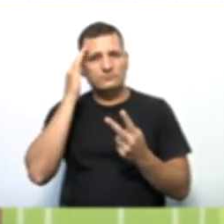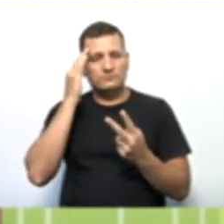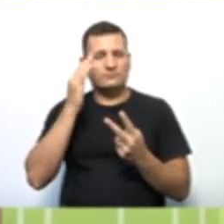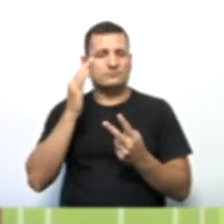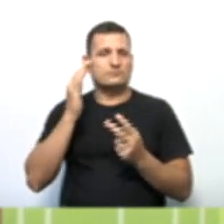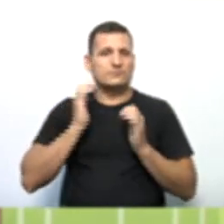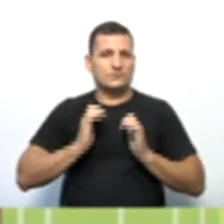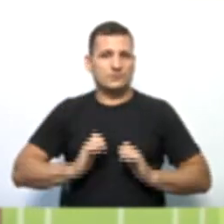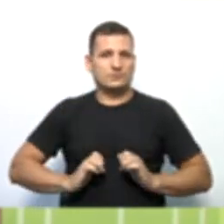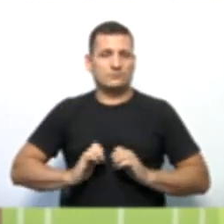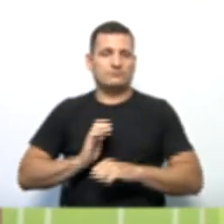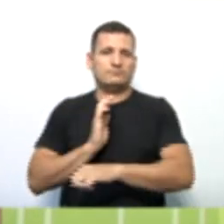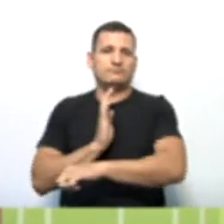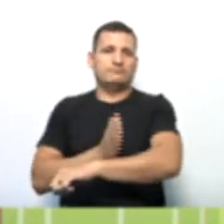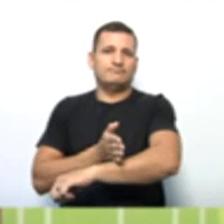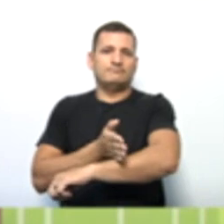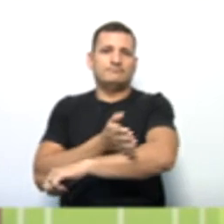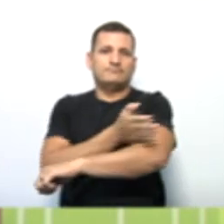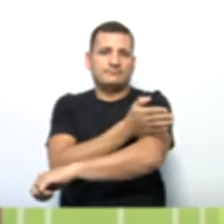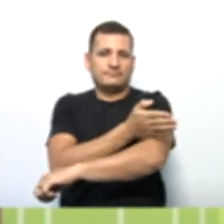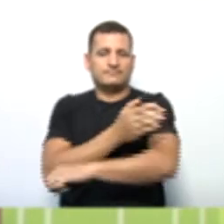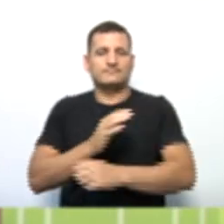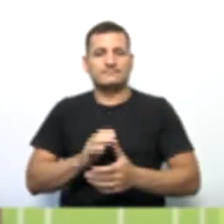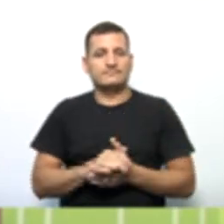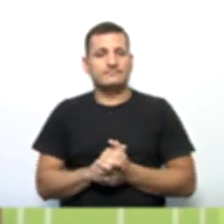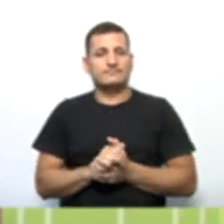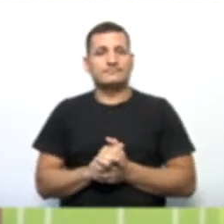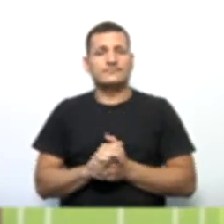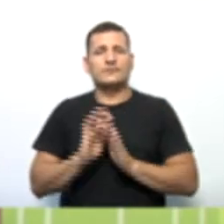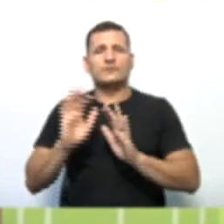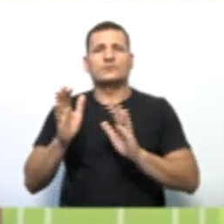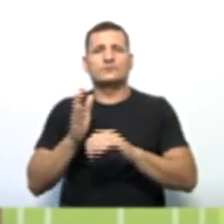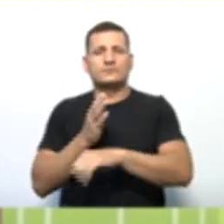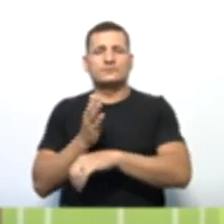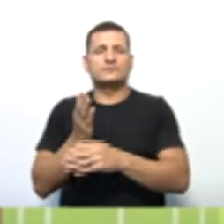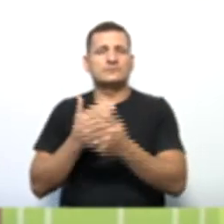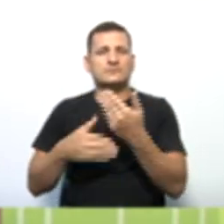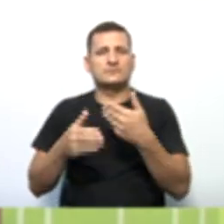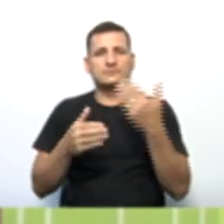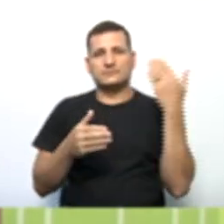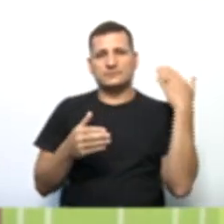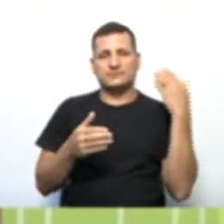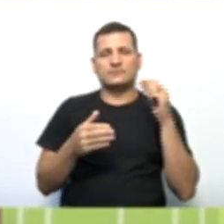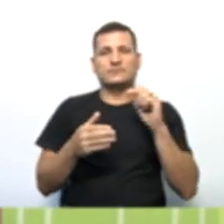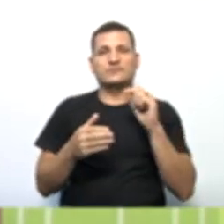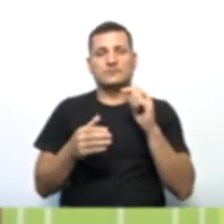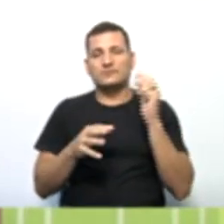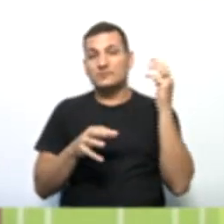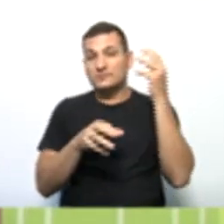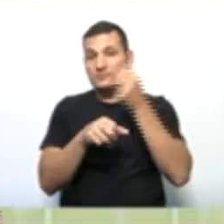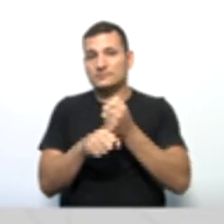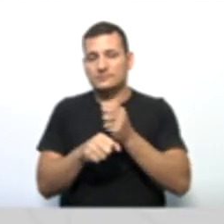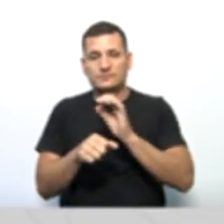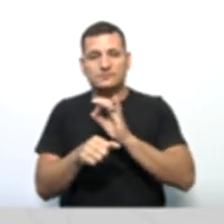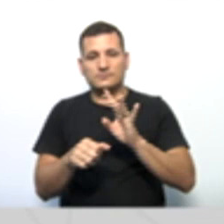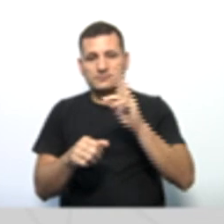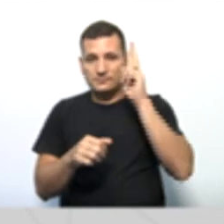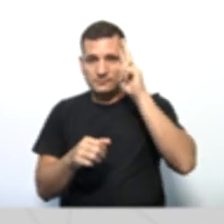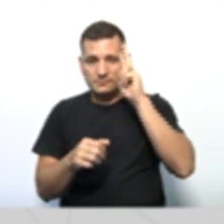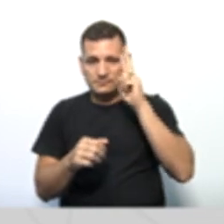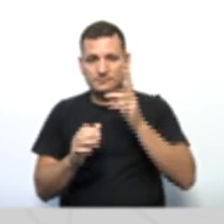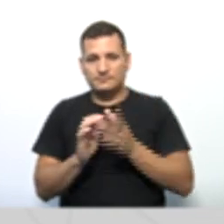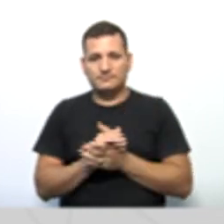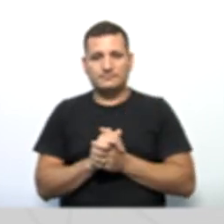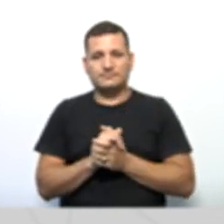na antiguidade. E para a gente não perder aquilo que nós falamos semana passada, vamos fazer uma breve recapitulação.